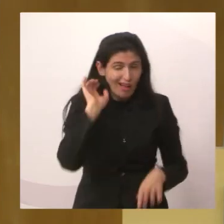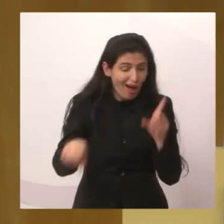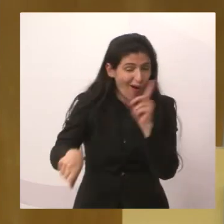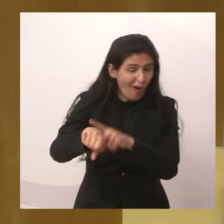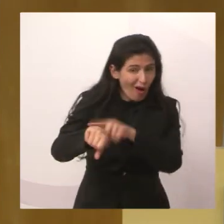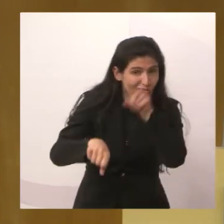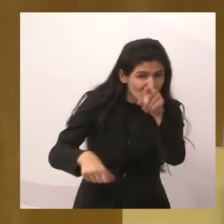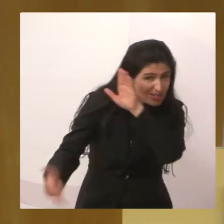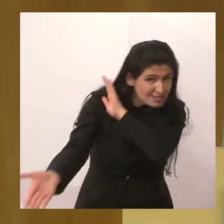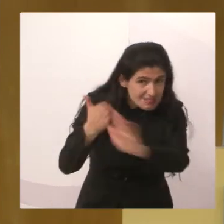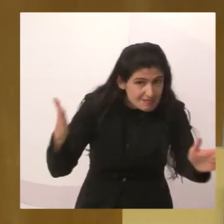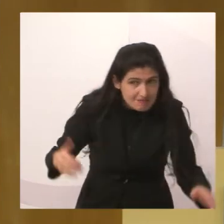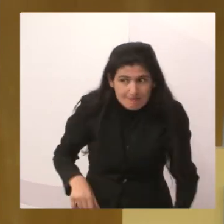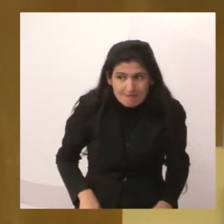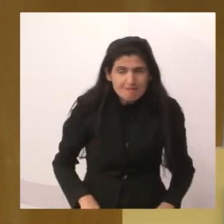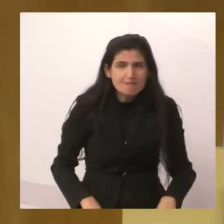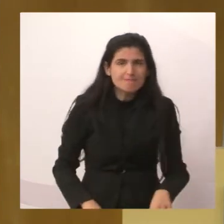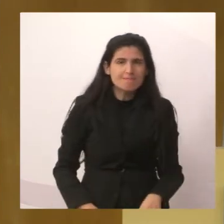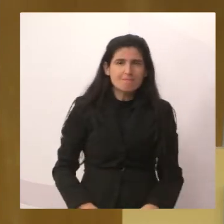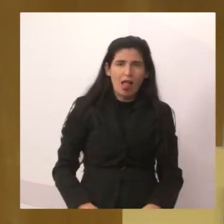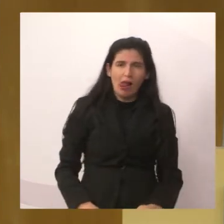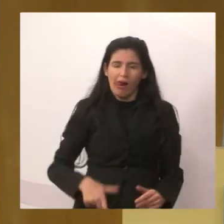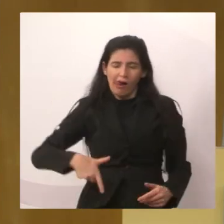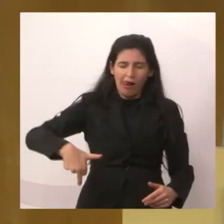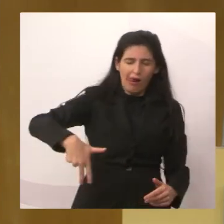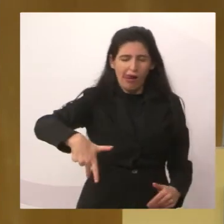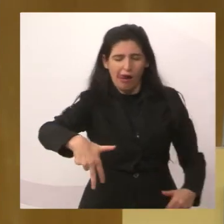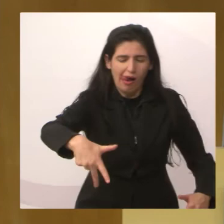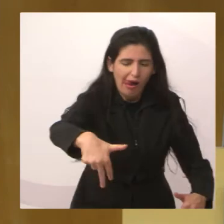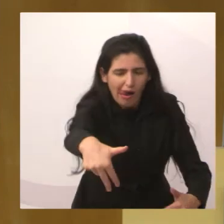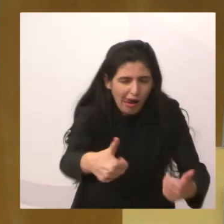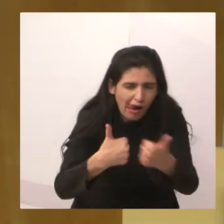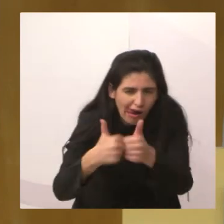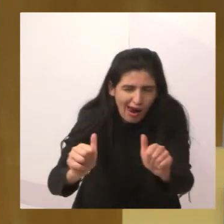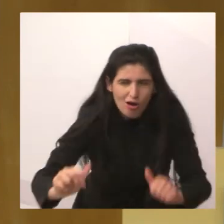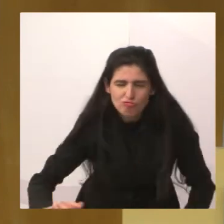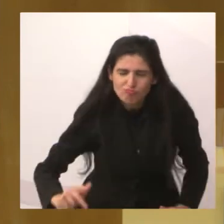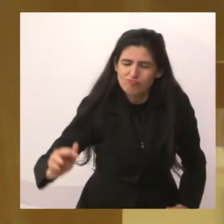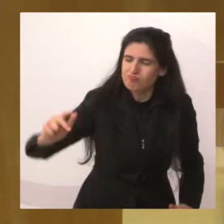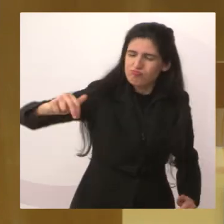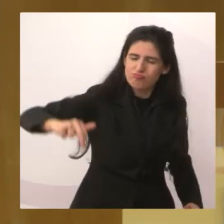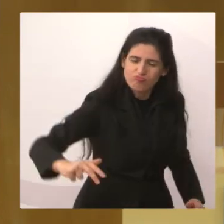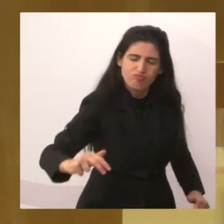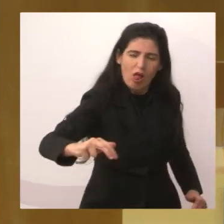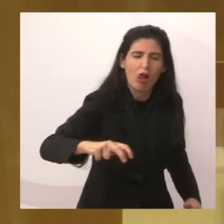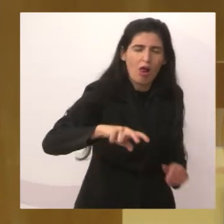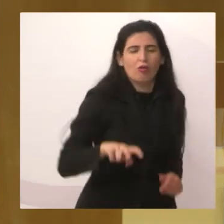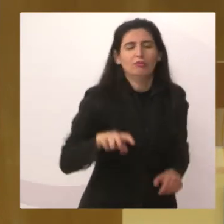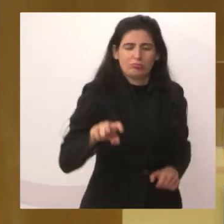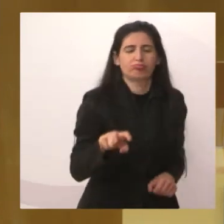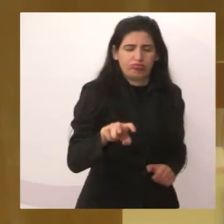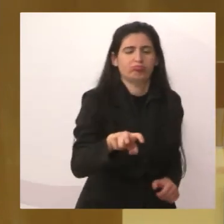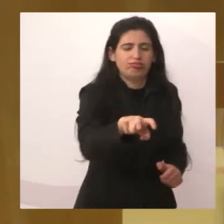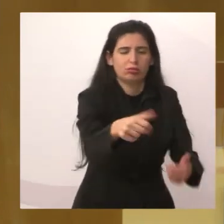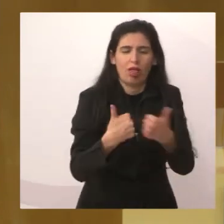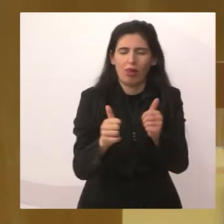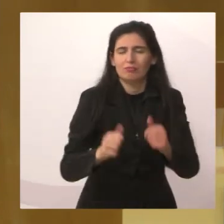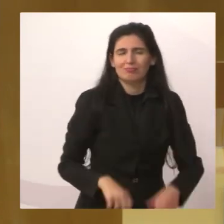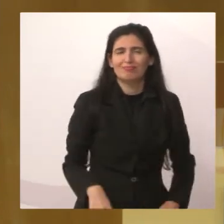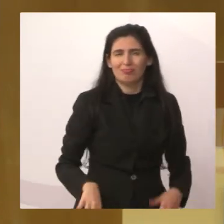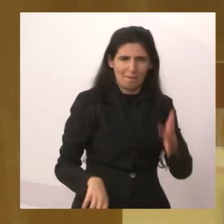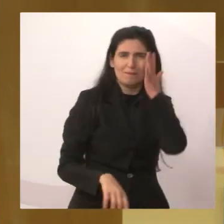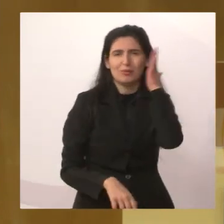casa. Desde a hora que você entra dentro do ônibus. Qualquer munícipe pode entrar, fazer um protocolo do vereador e entrar no Ministério